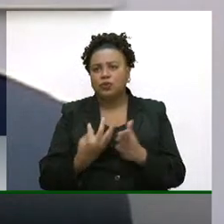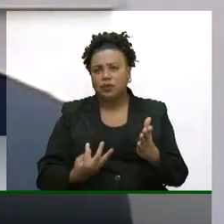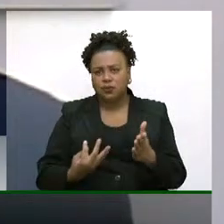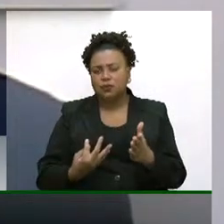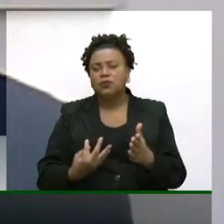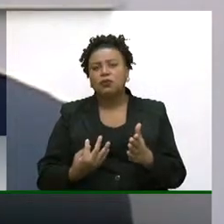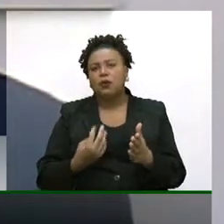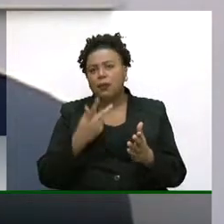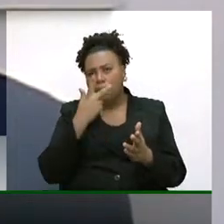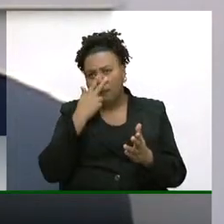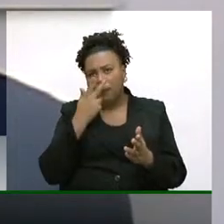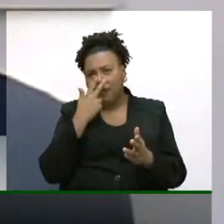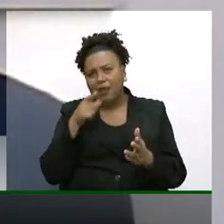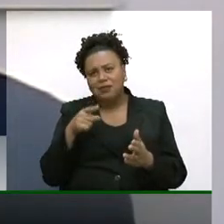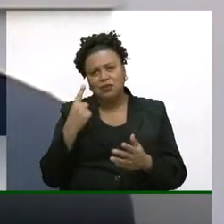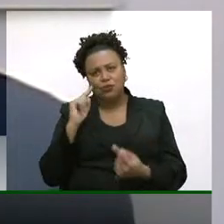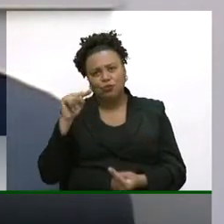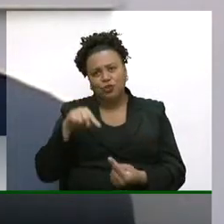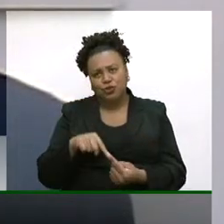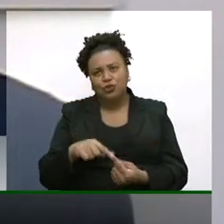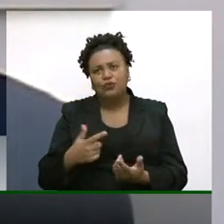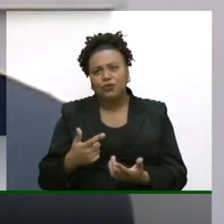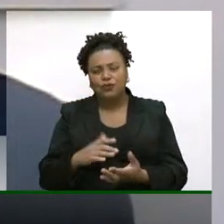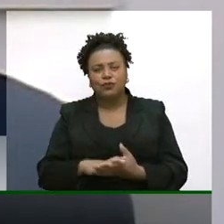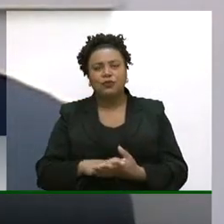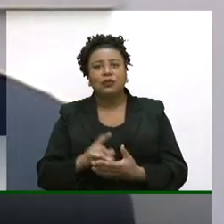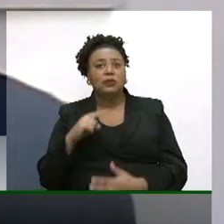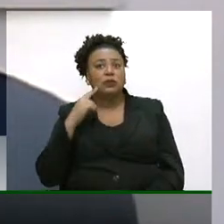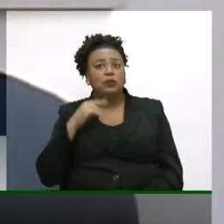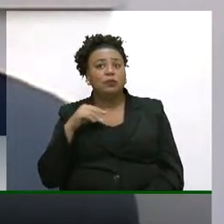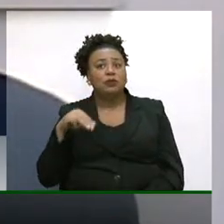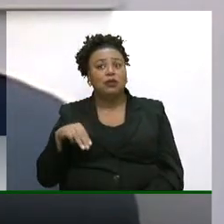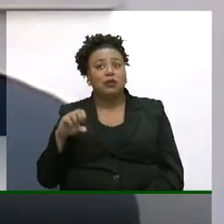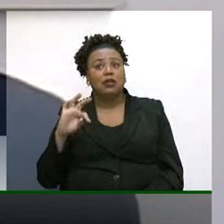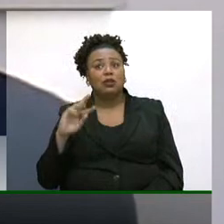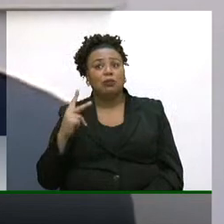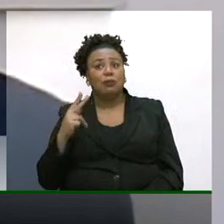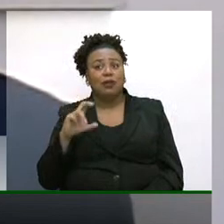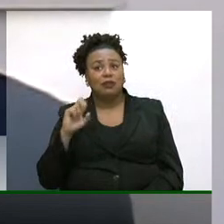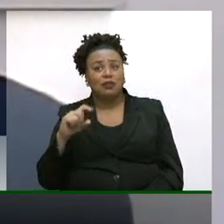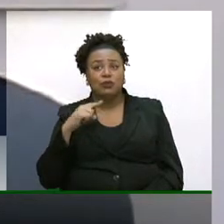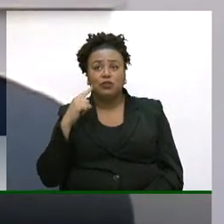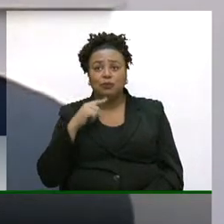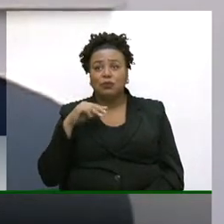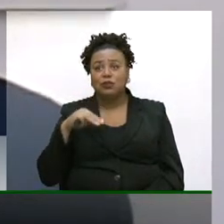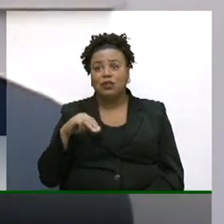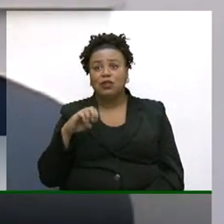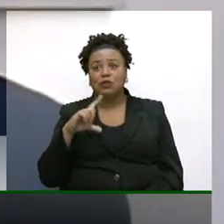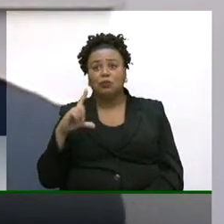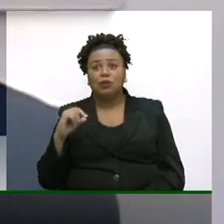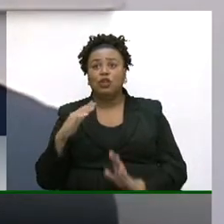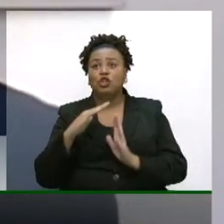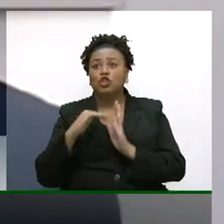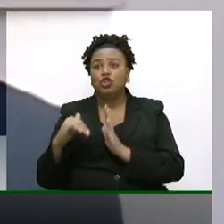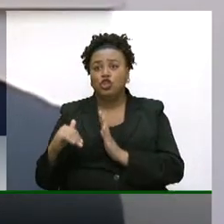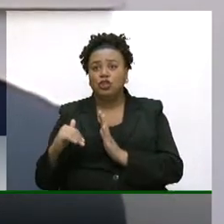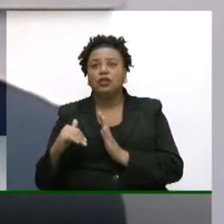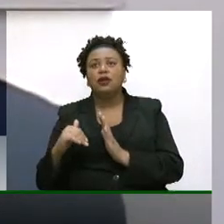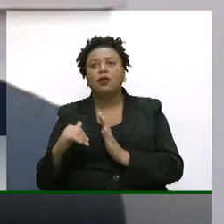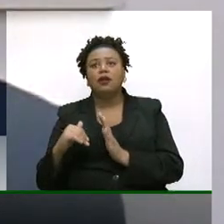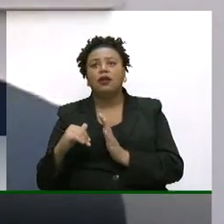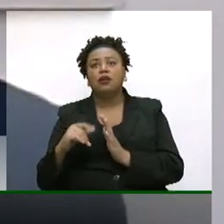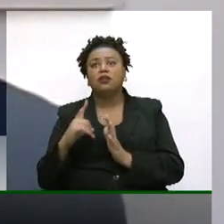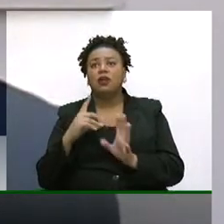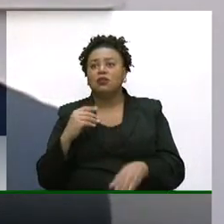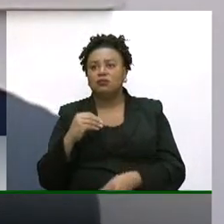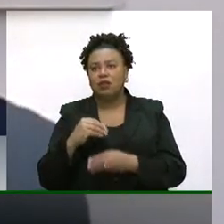Se me parece que é essa a intenção do deputado Matheus. Deputado Melo retira a sua emenda porque está contemplado o